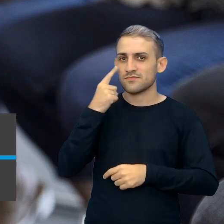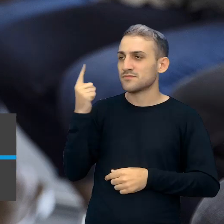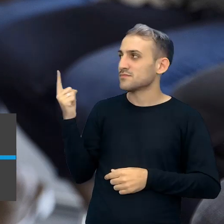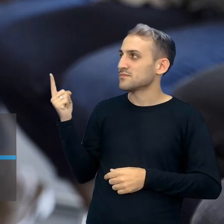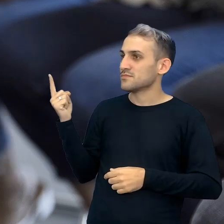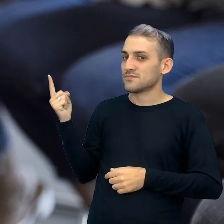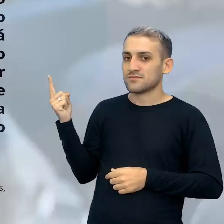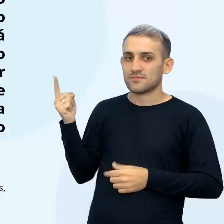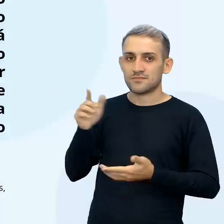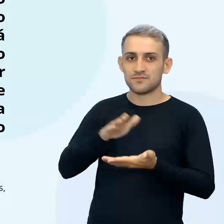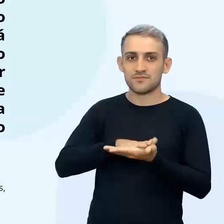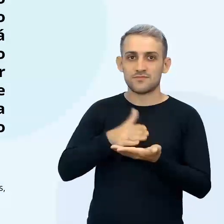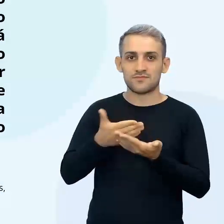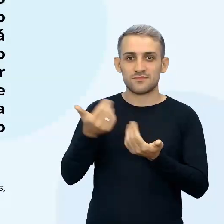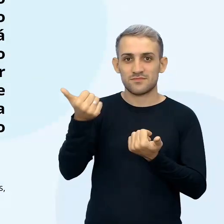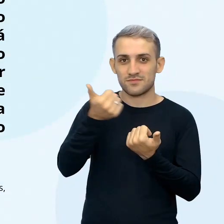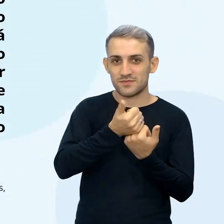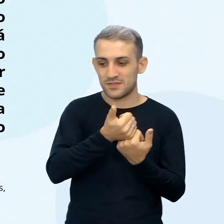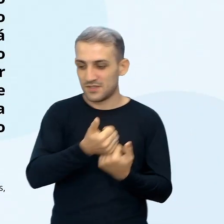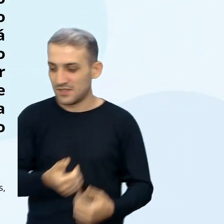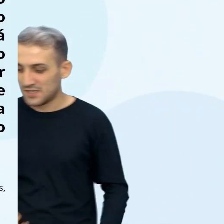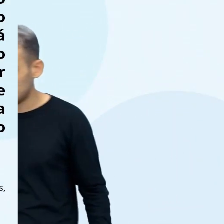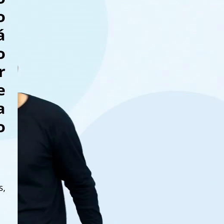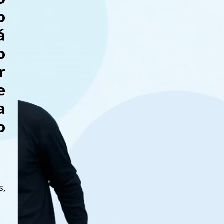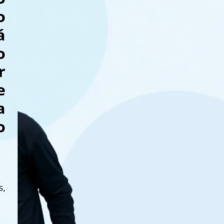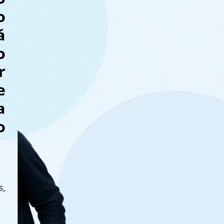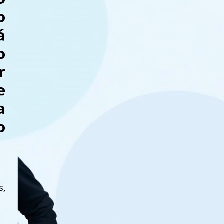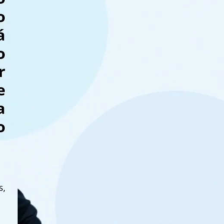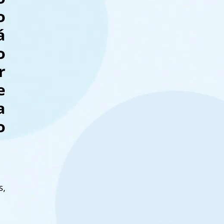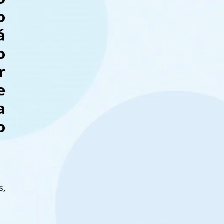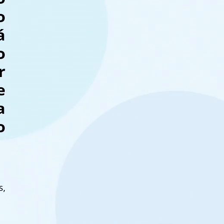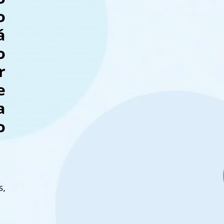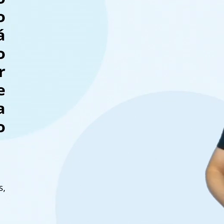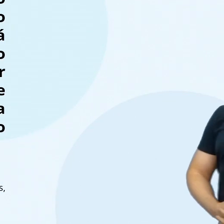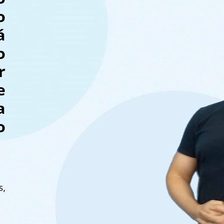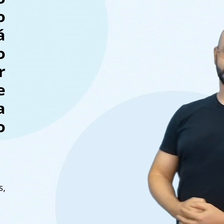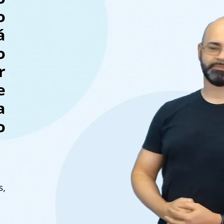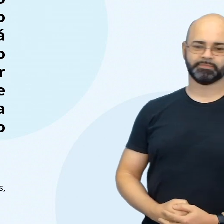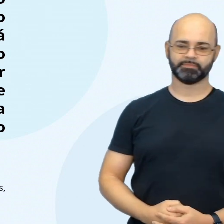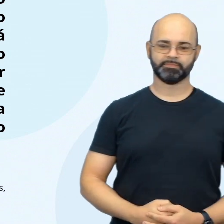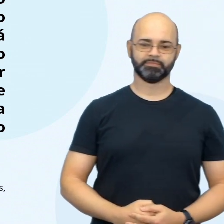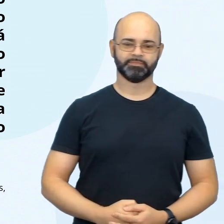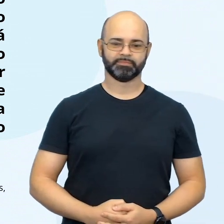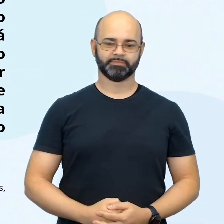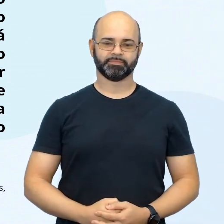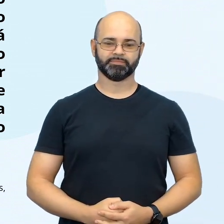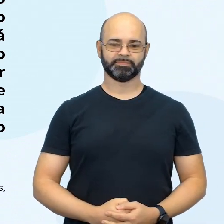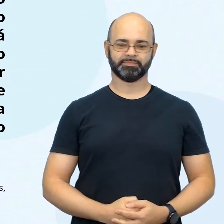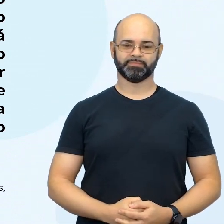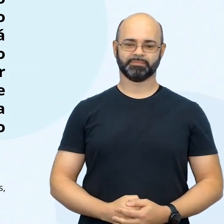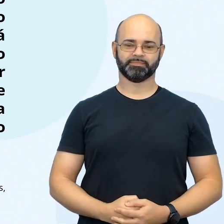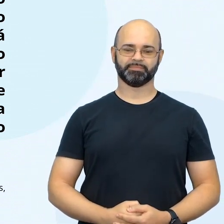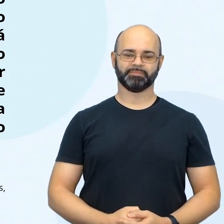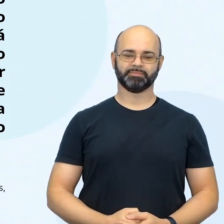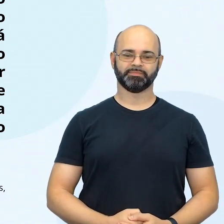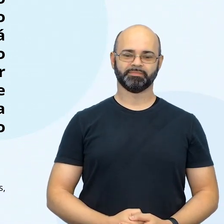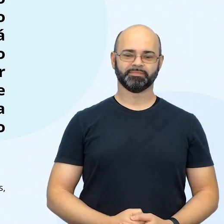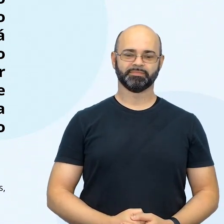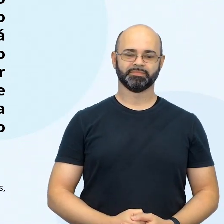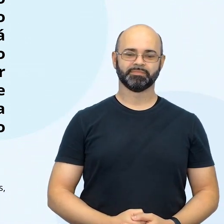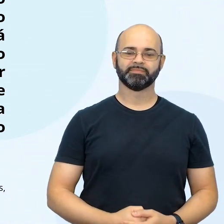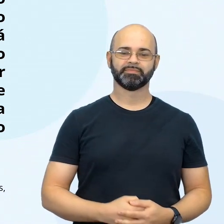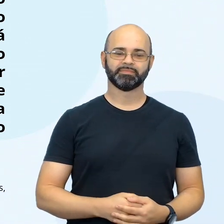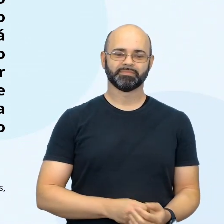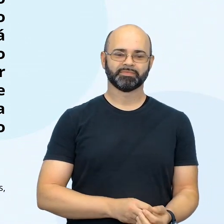André? Vamos ver se a gente consegue pôr. Tá na tela? Aí, beleza. Como será meu vídeo, né? Aí, na hora que eu